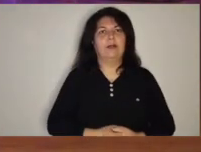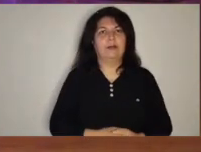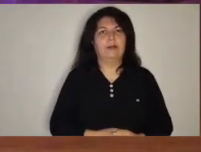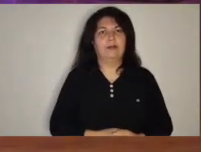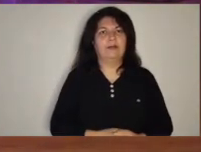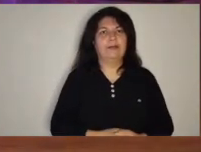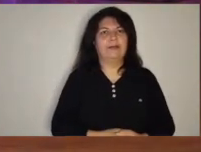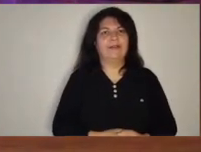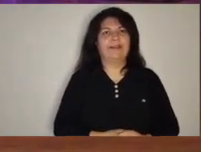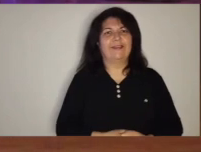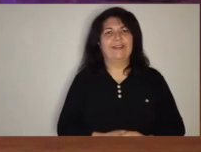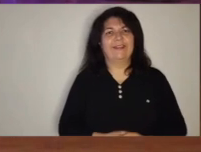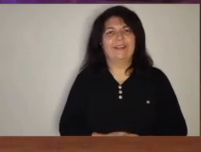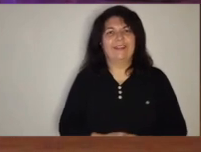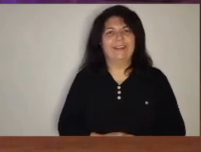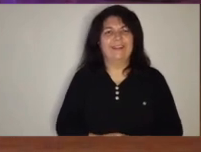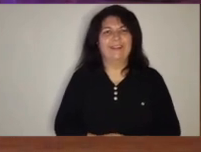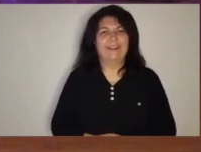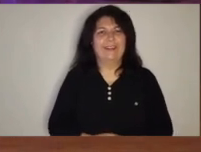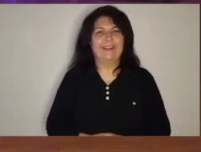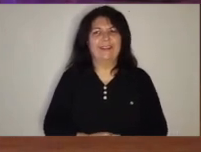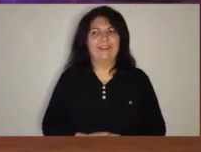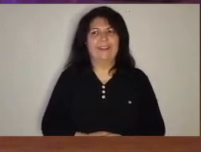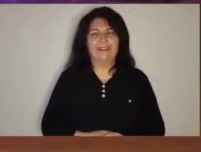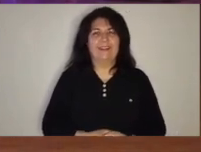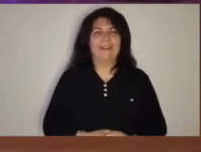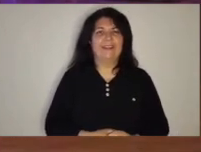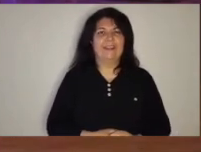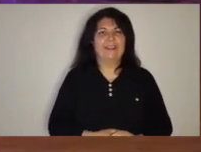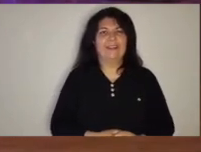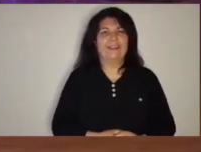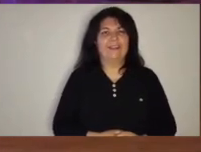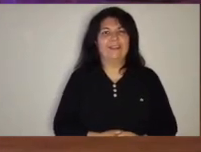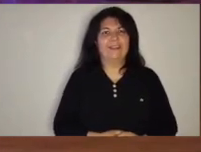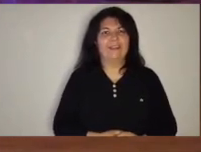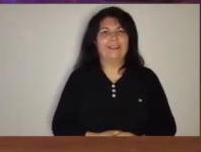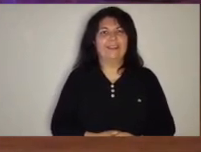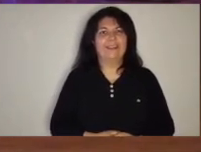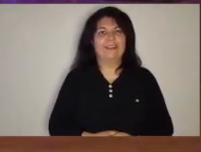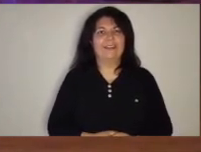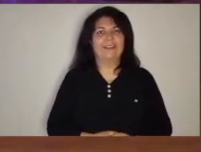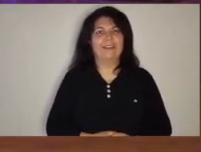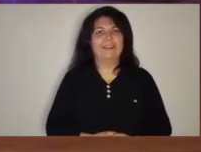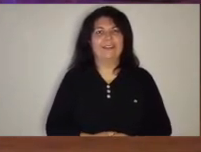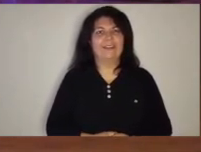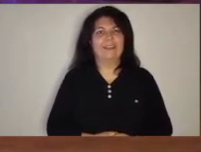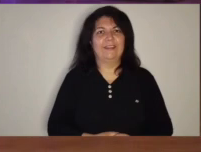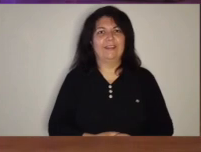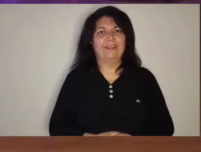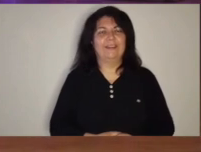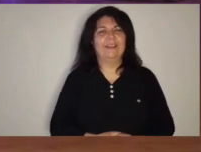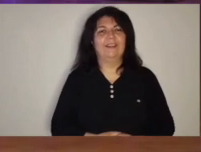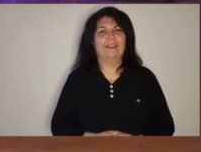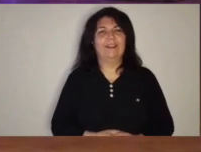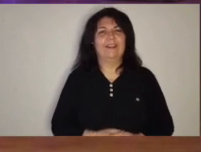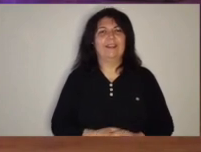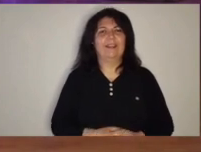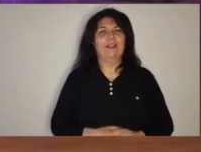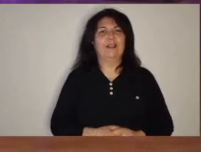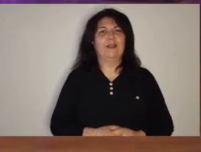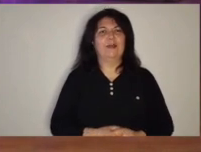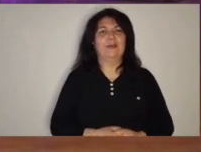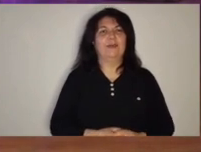Amém, irmãos? Paz do Senhor Jesus. Glória a Deus. Então, aprendemos que o Senhor está ao nosso lado. A arca